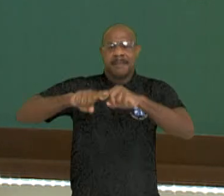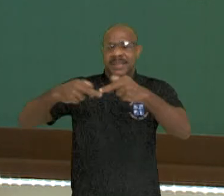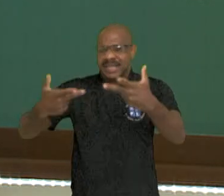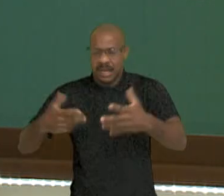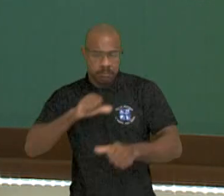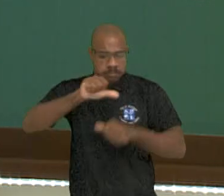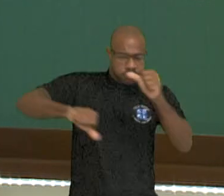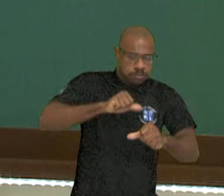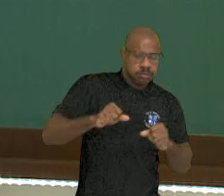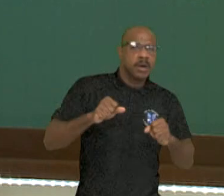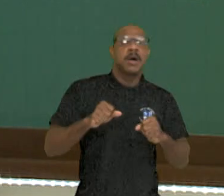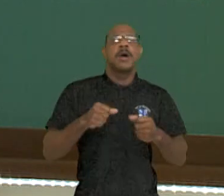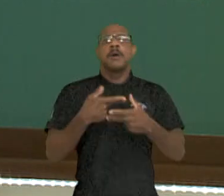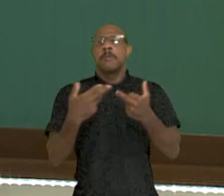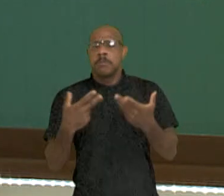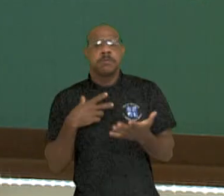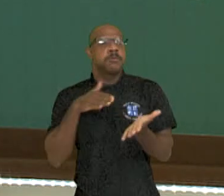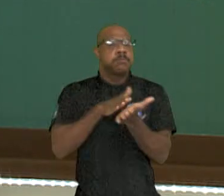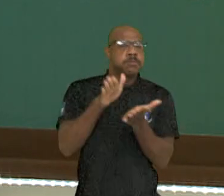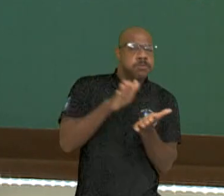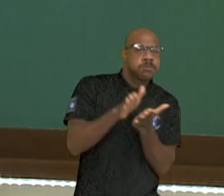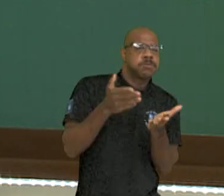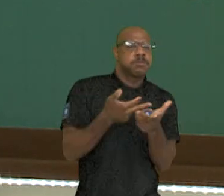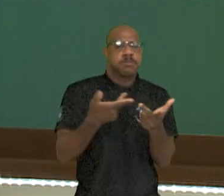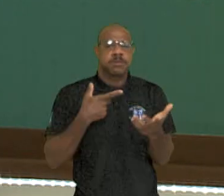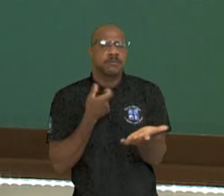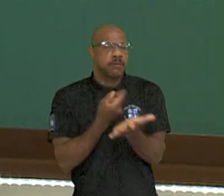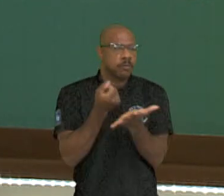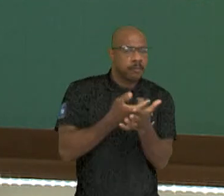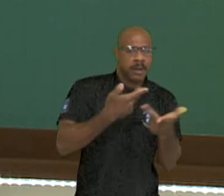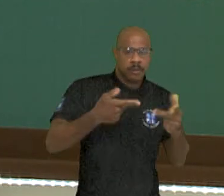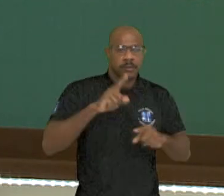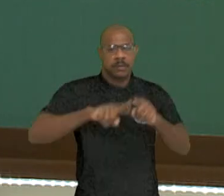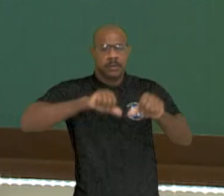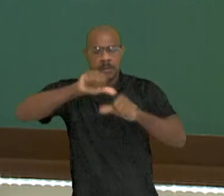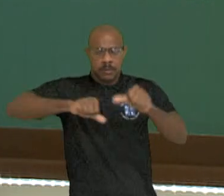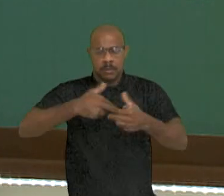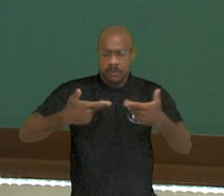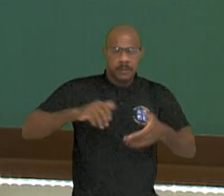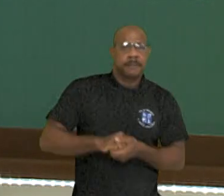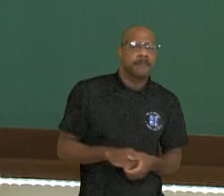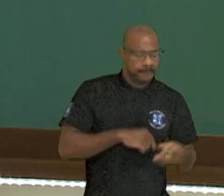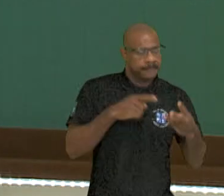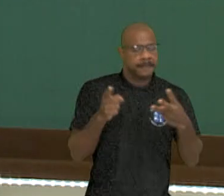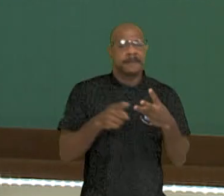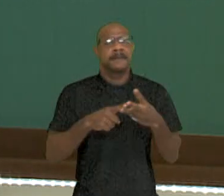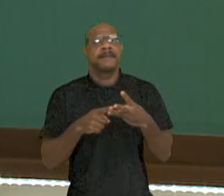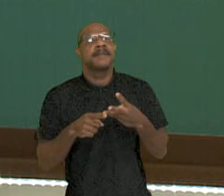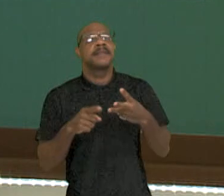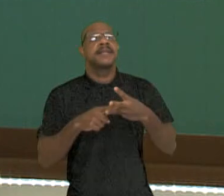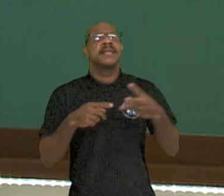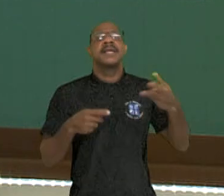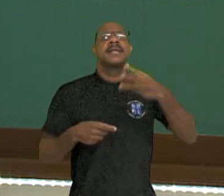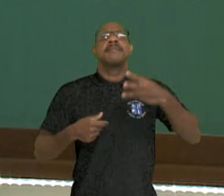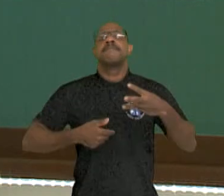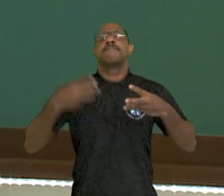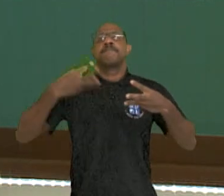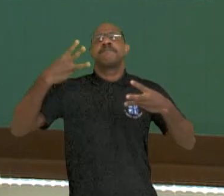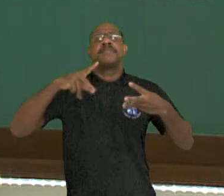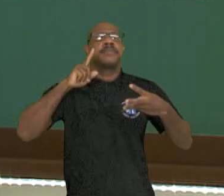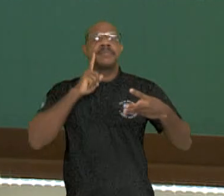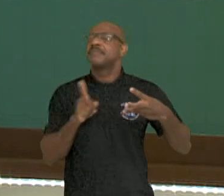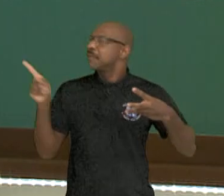e transforma em produtos que nós vamos consumir. E o setor terciário é o setor de serviços e comércio. Então,